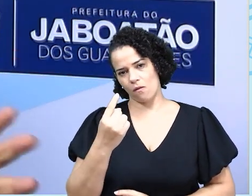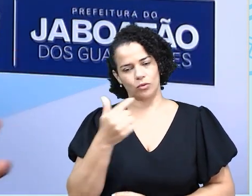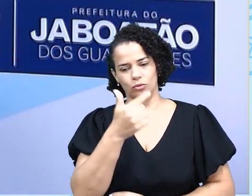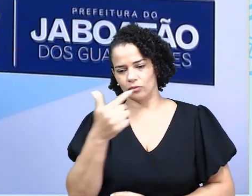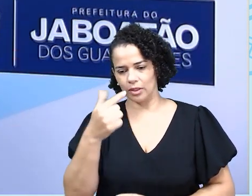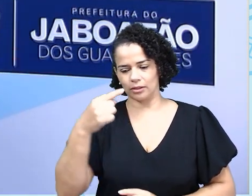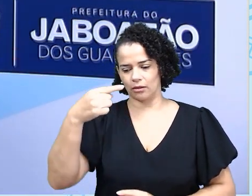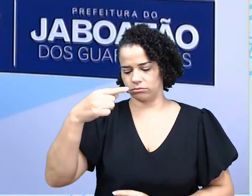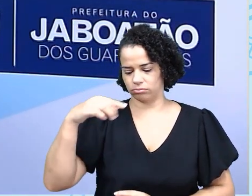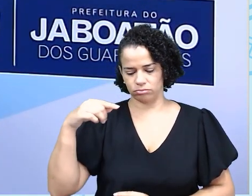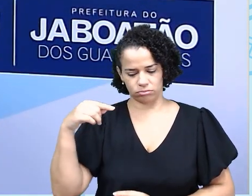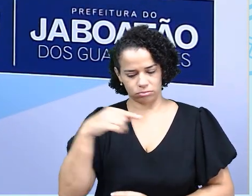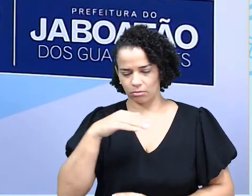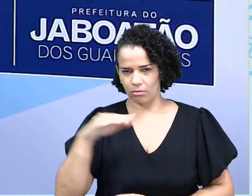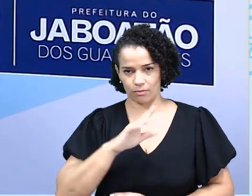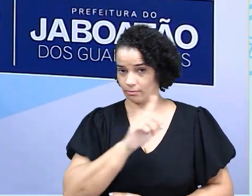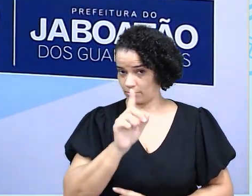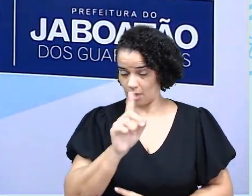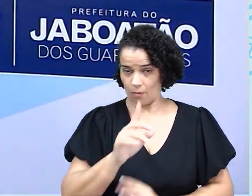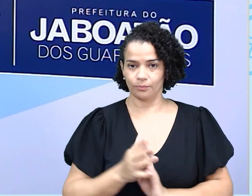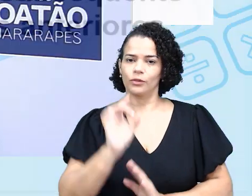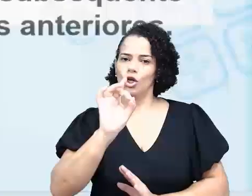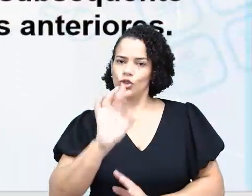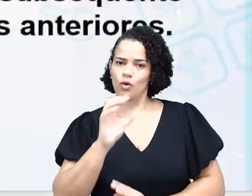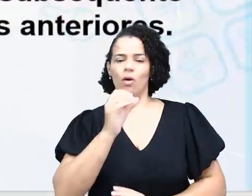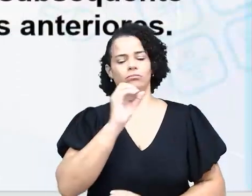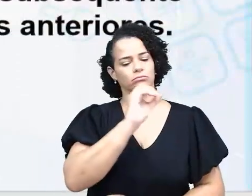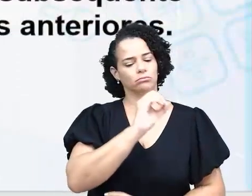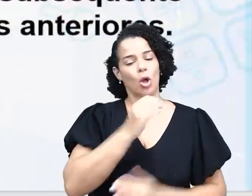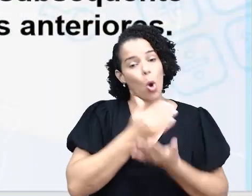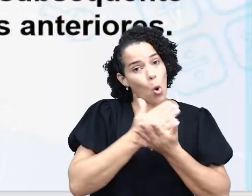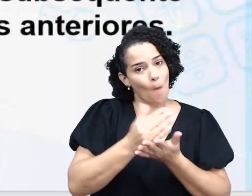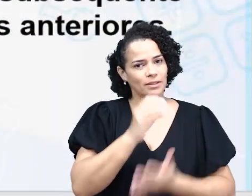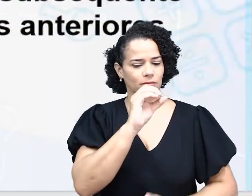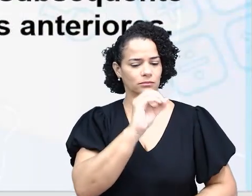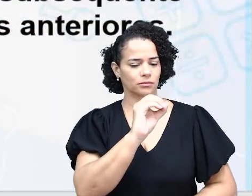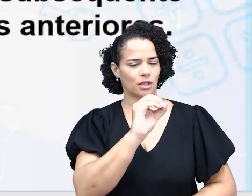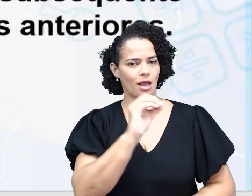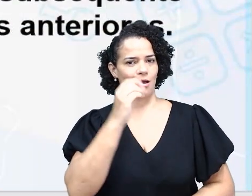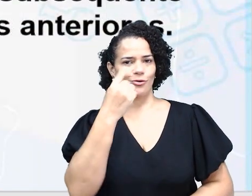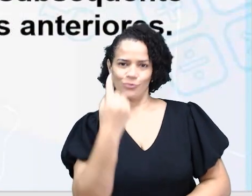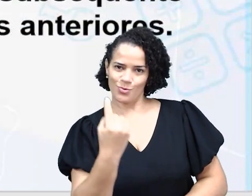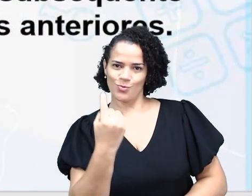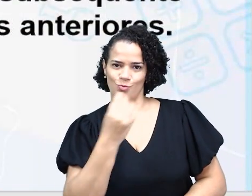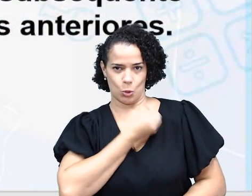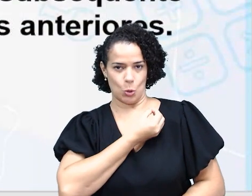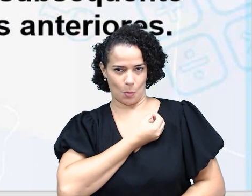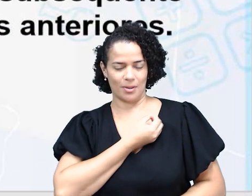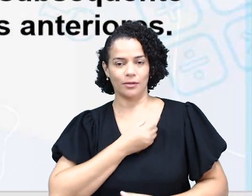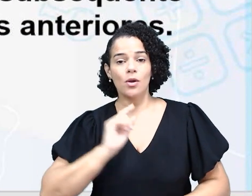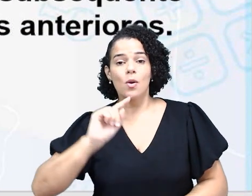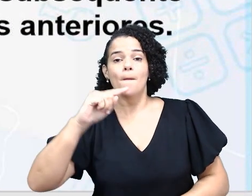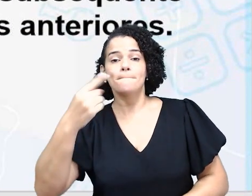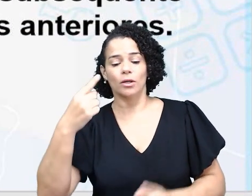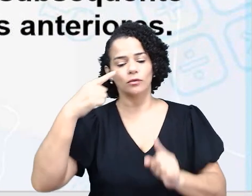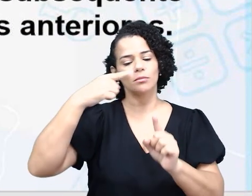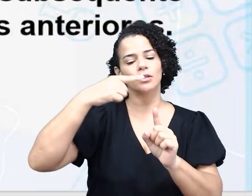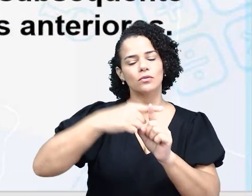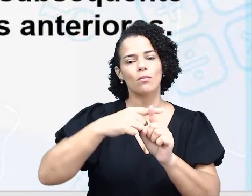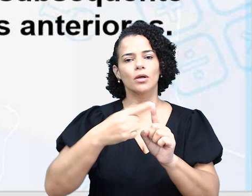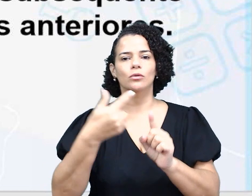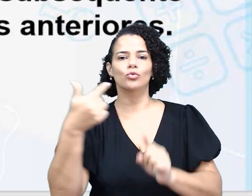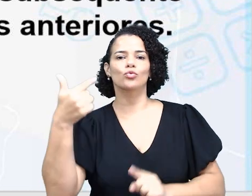número decimal, é só número inteiro. E ela começa com 0 e 1, então você já tem 2 algarismos aí, né? E o próximo vai ser a soma dos